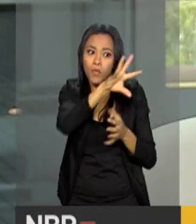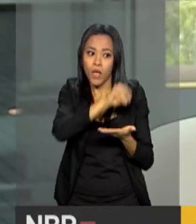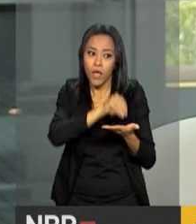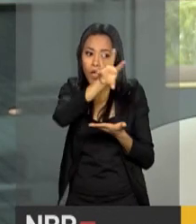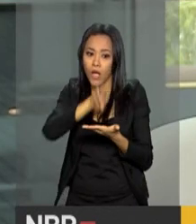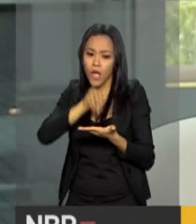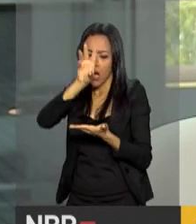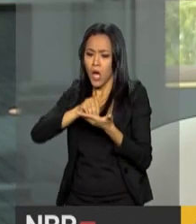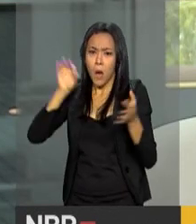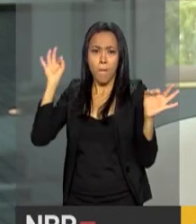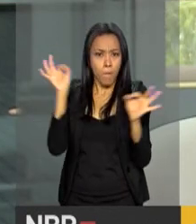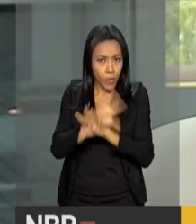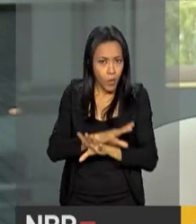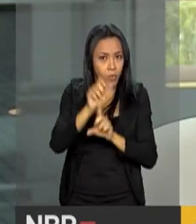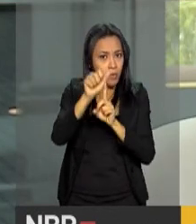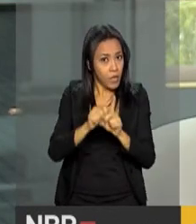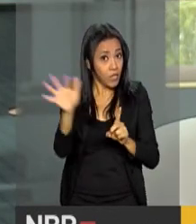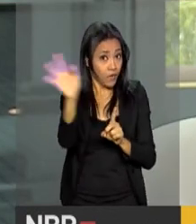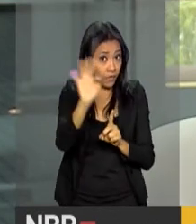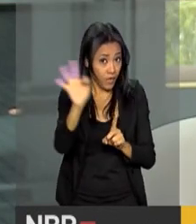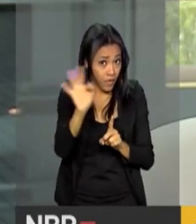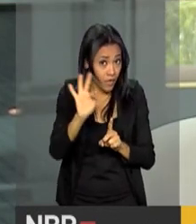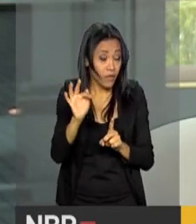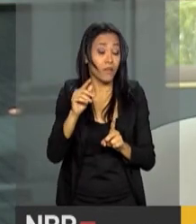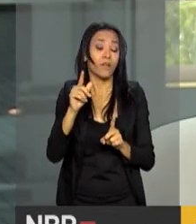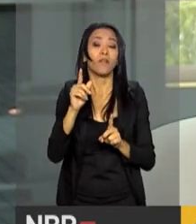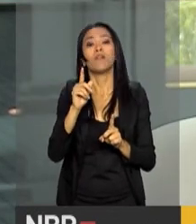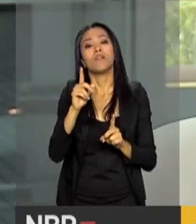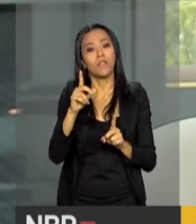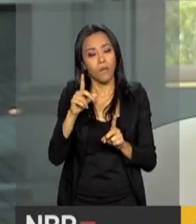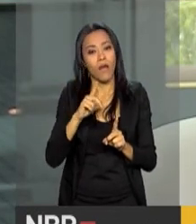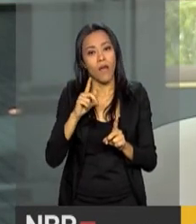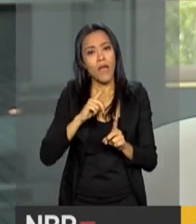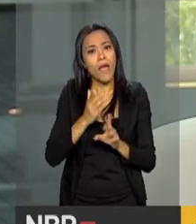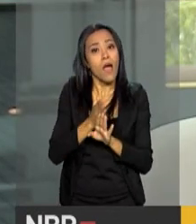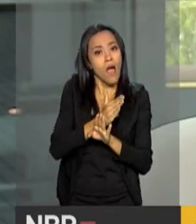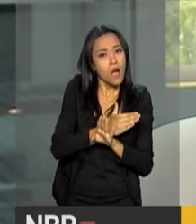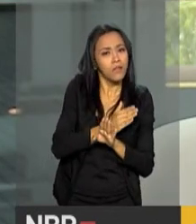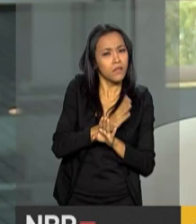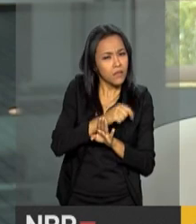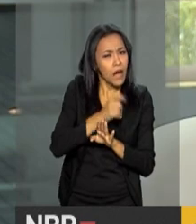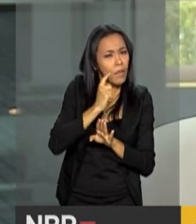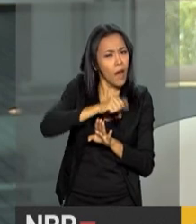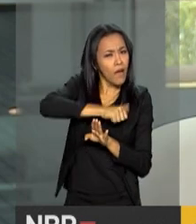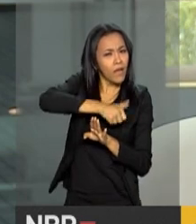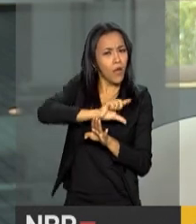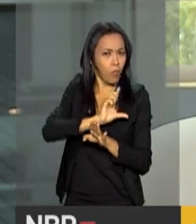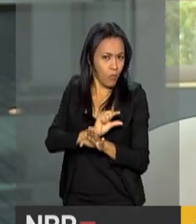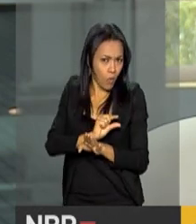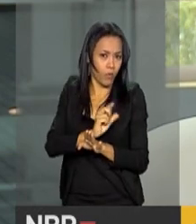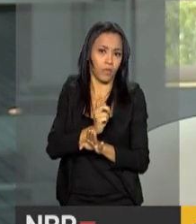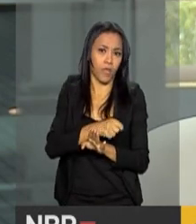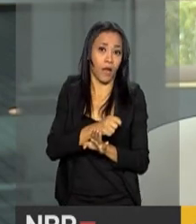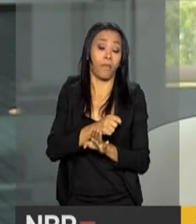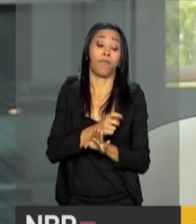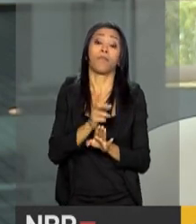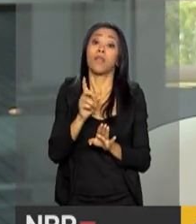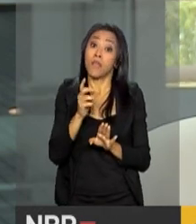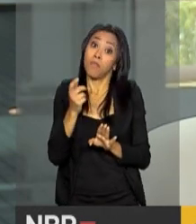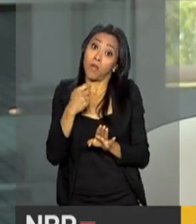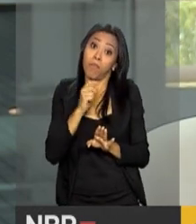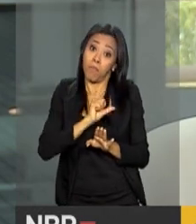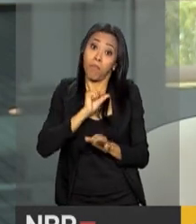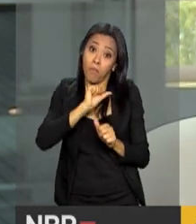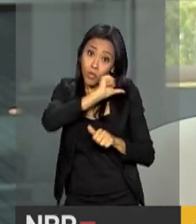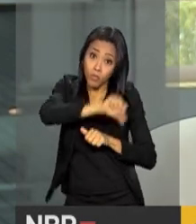coleta termina em fevereiro então já tem um dos primeiros resultados preliminares é importante que se diga que esses dados poderão ser alterados